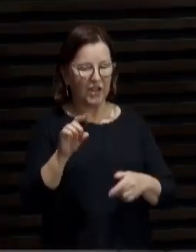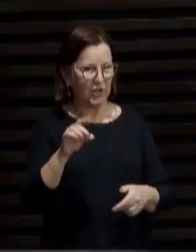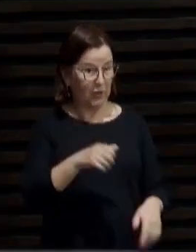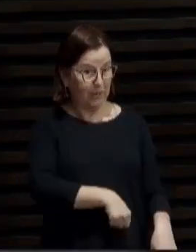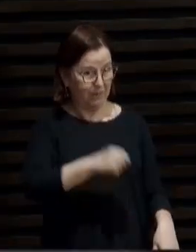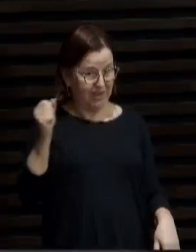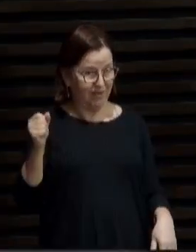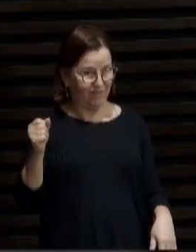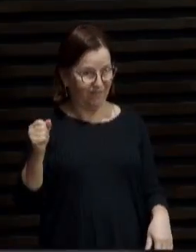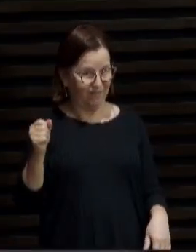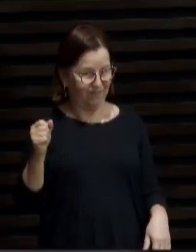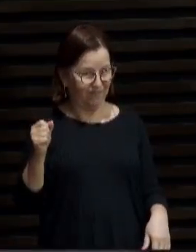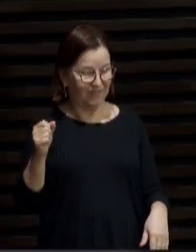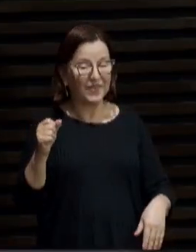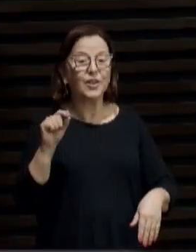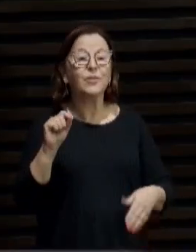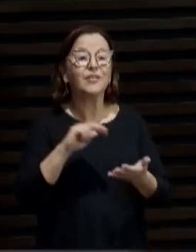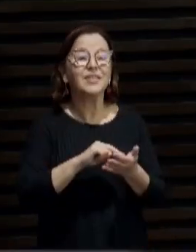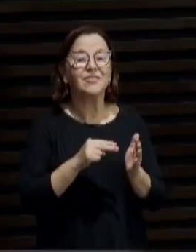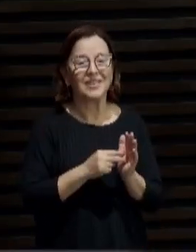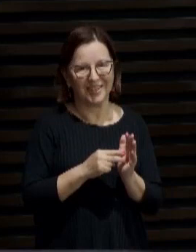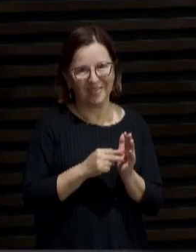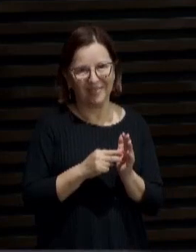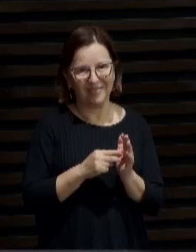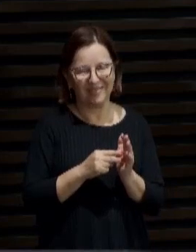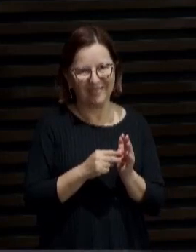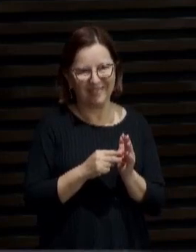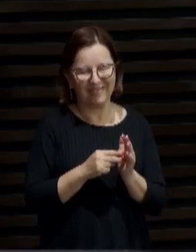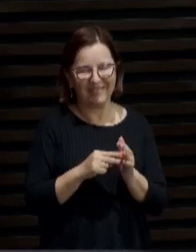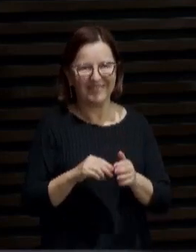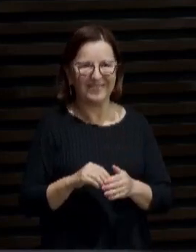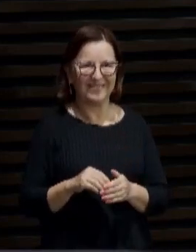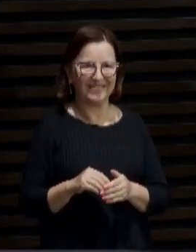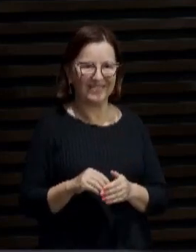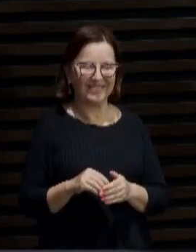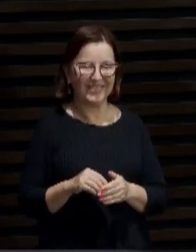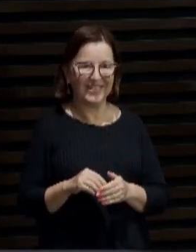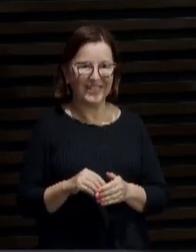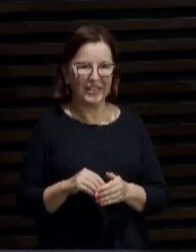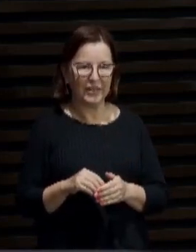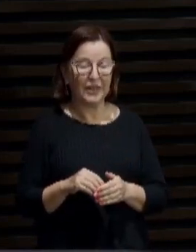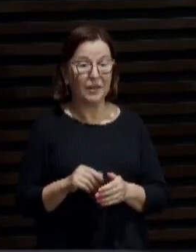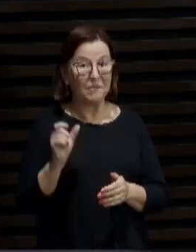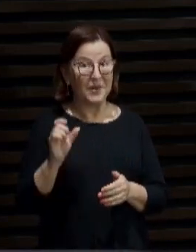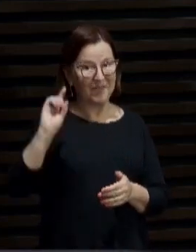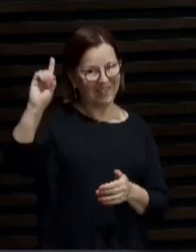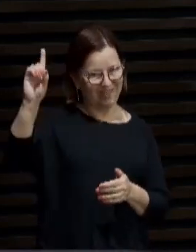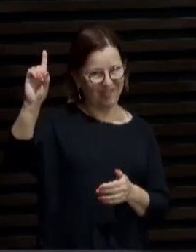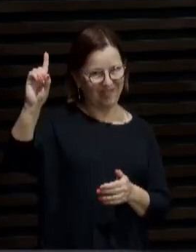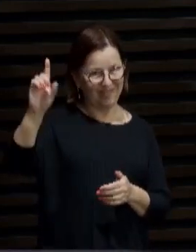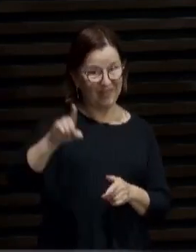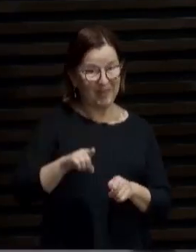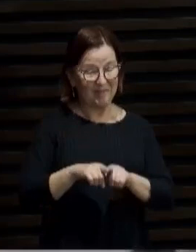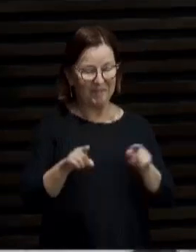Na verdade, não é uma arma, mas também ela é um instrumento de corte do